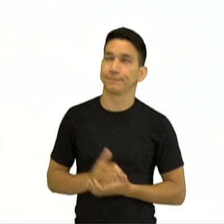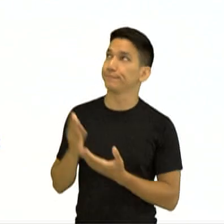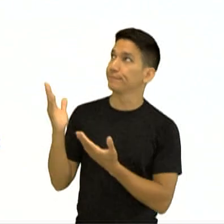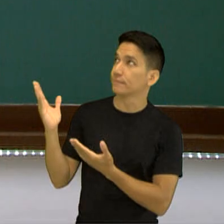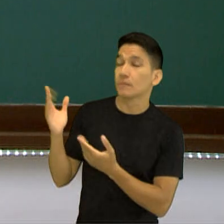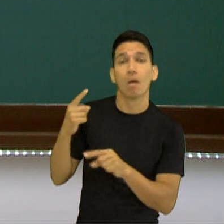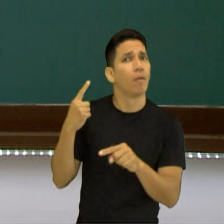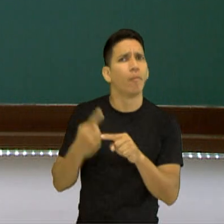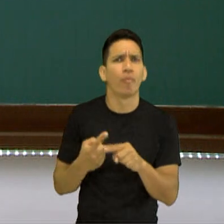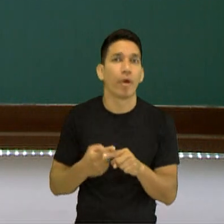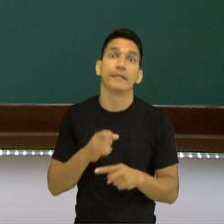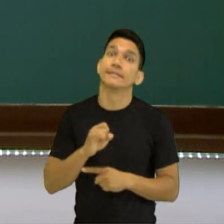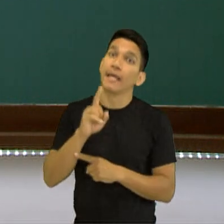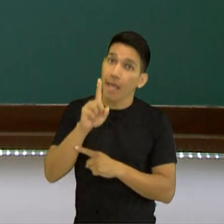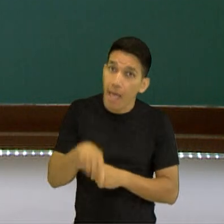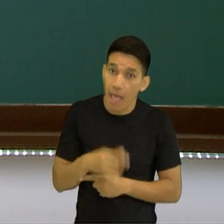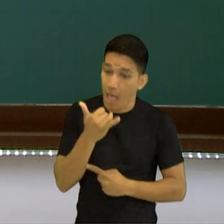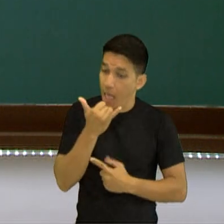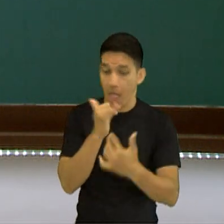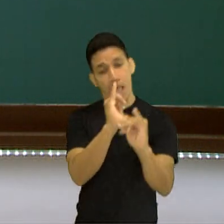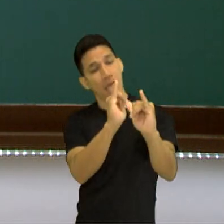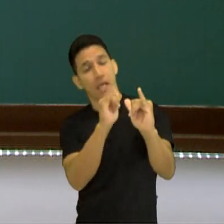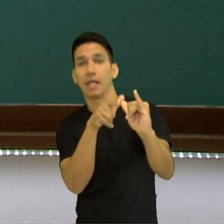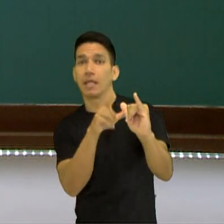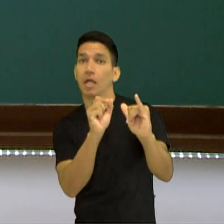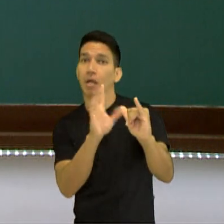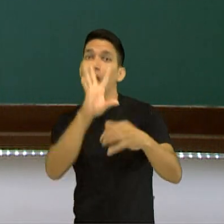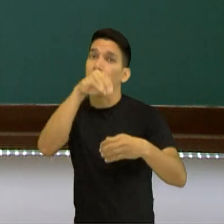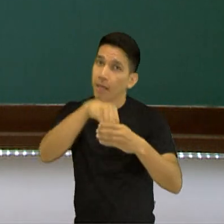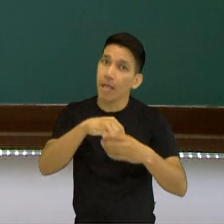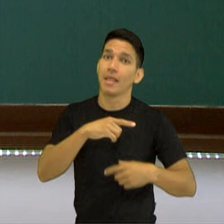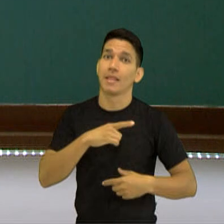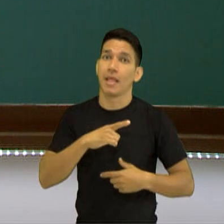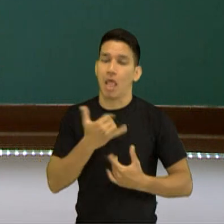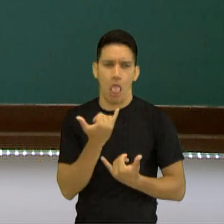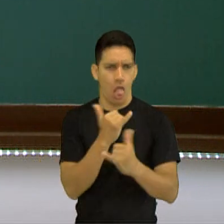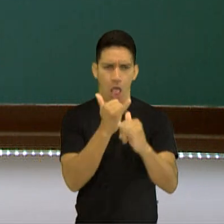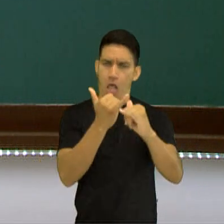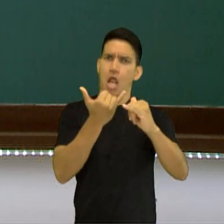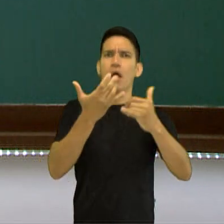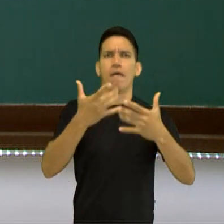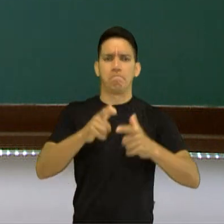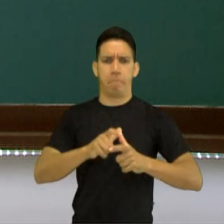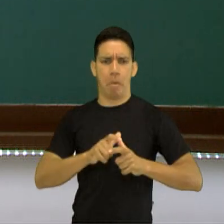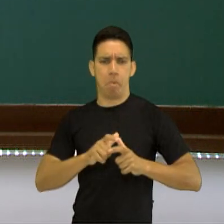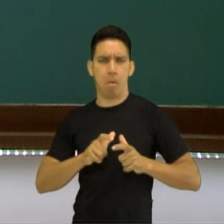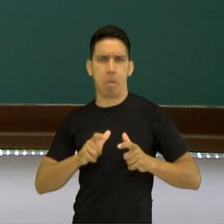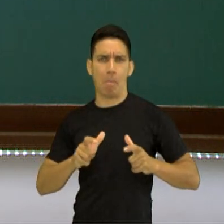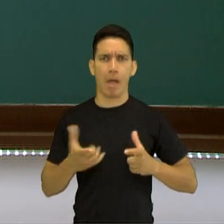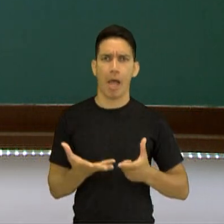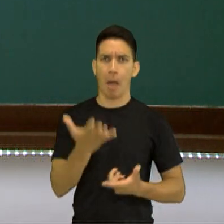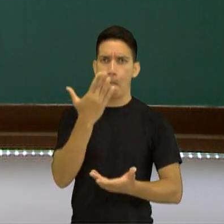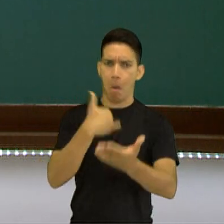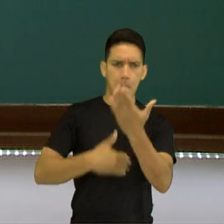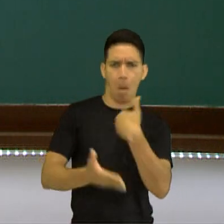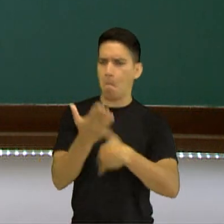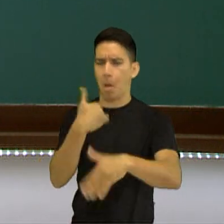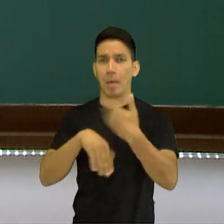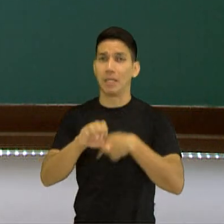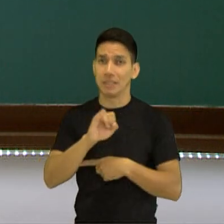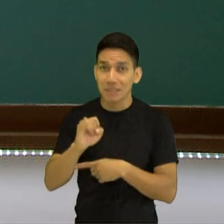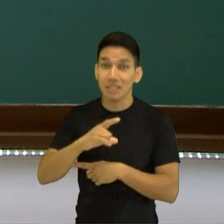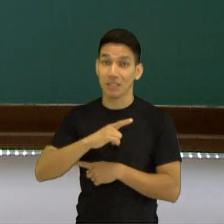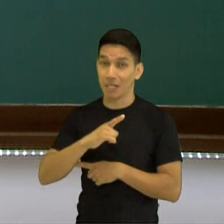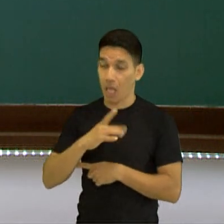Porque se são alimentos energéticos, eles contêm muita energia estocada, acumulada. E se a gente consome